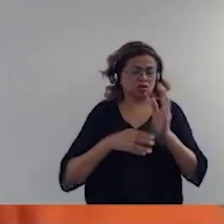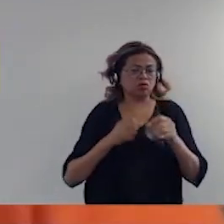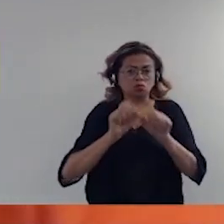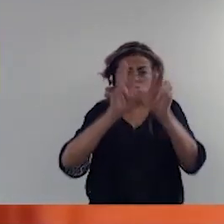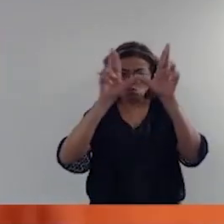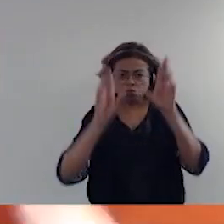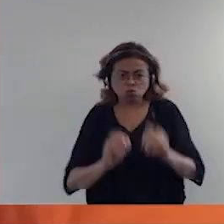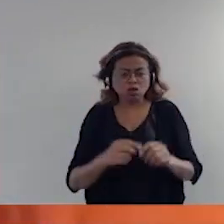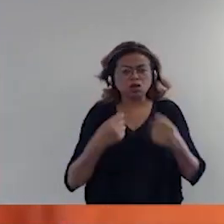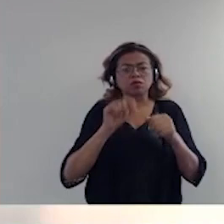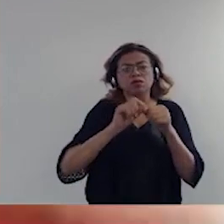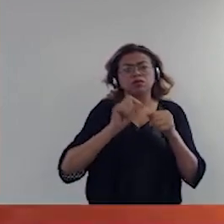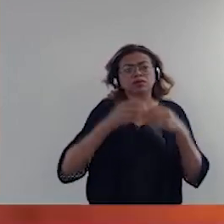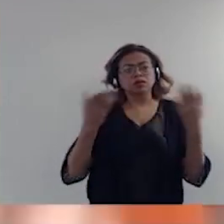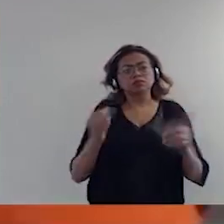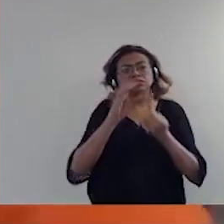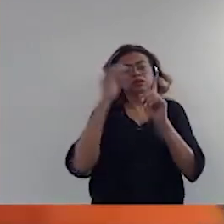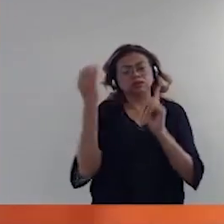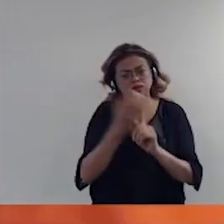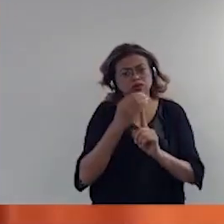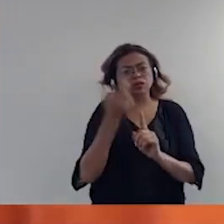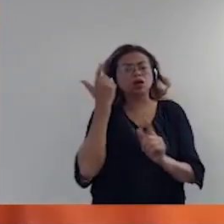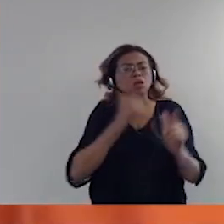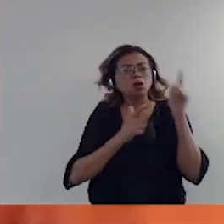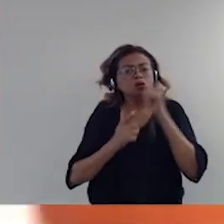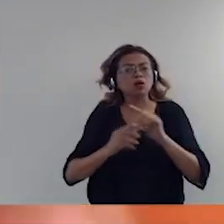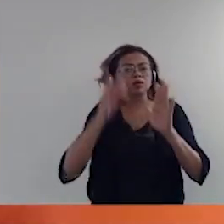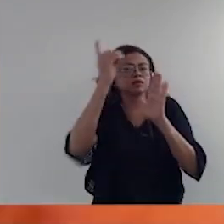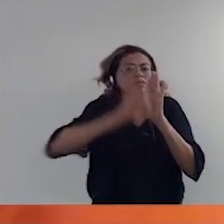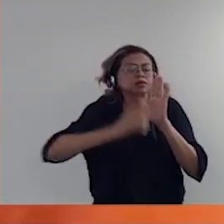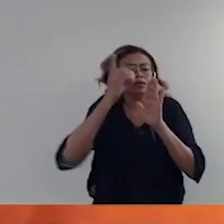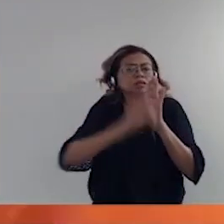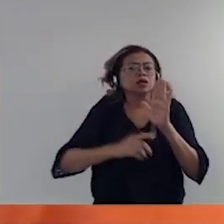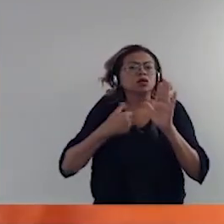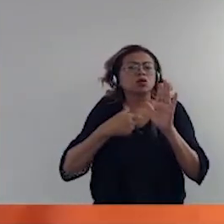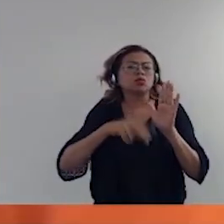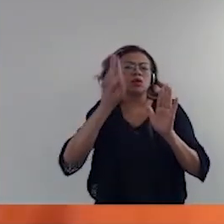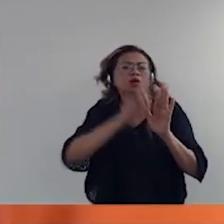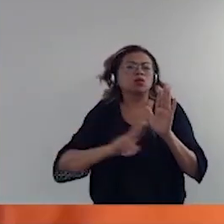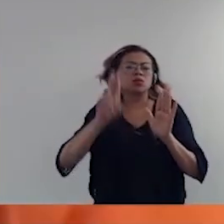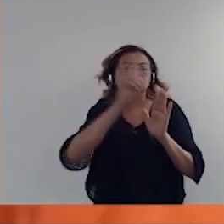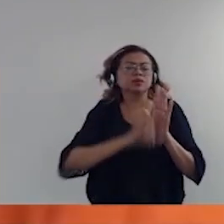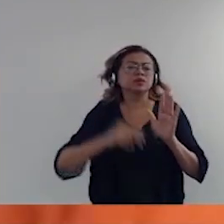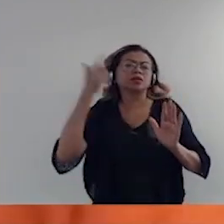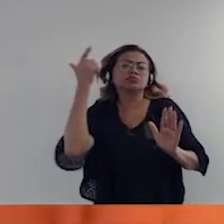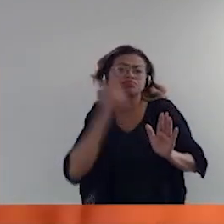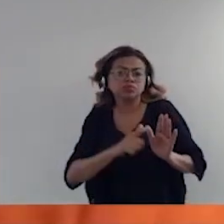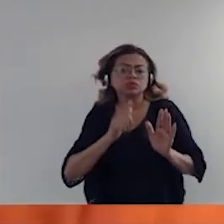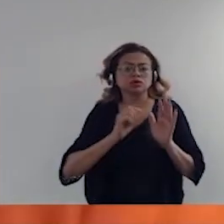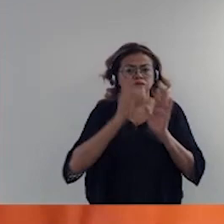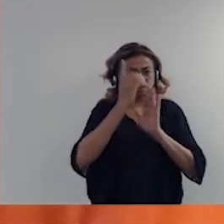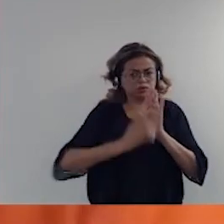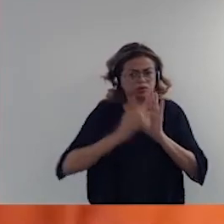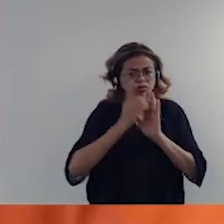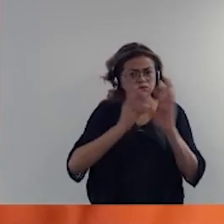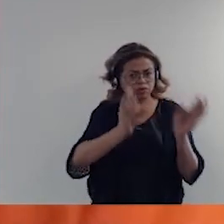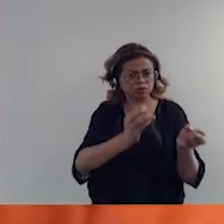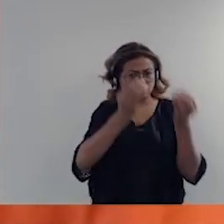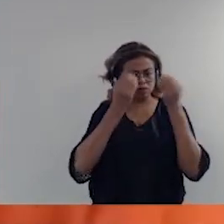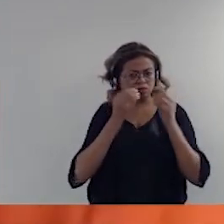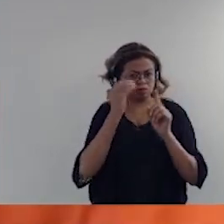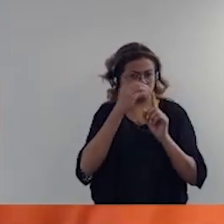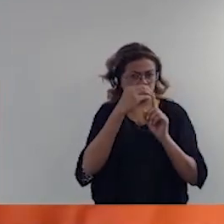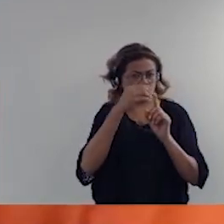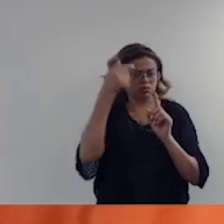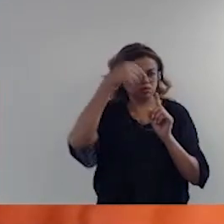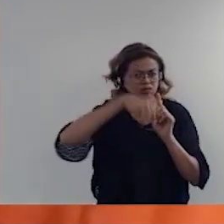fazer, e a cidadania como uma conquista de direito, como usufruto de direito, isso vai trazer uma fragilidade na